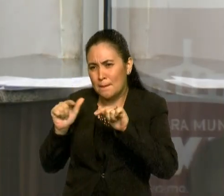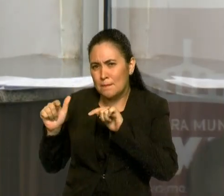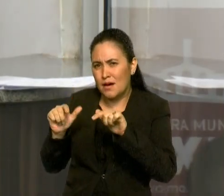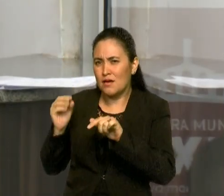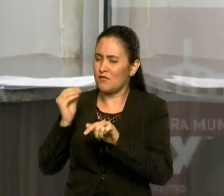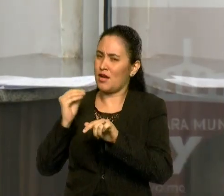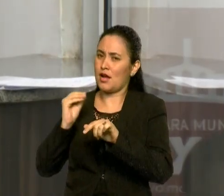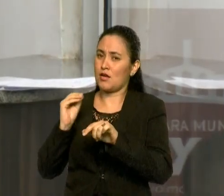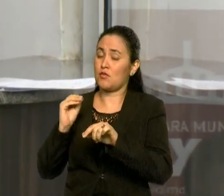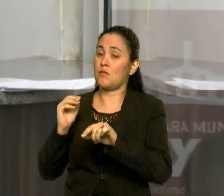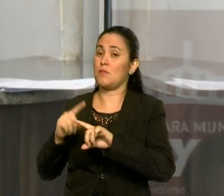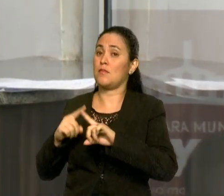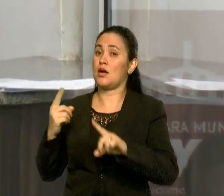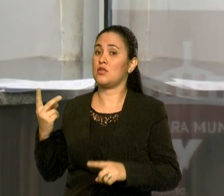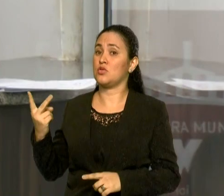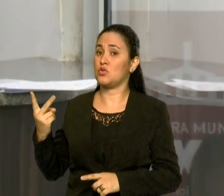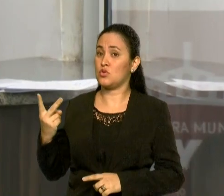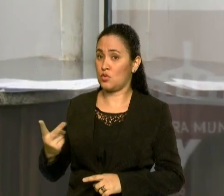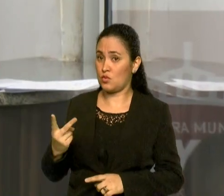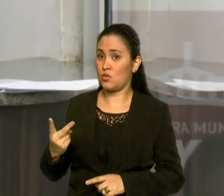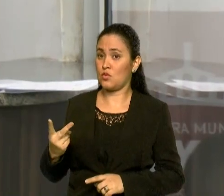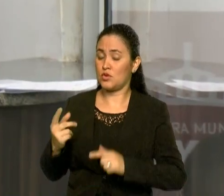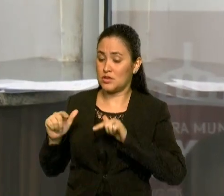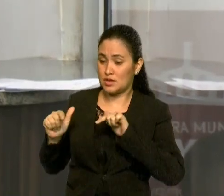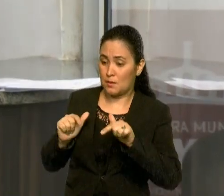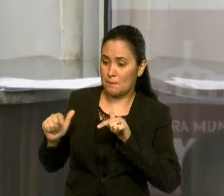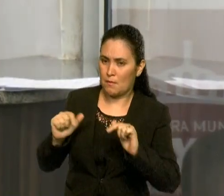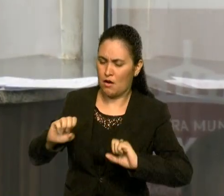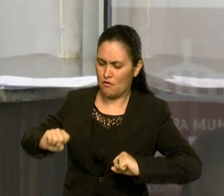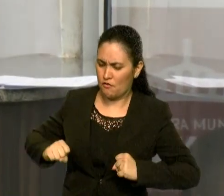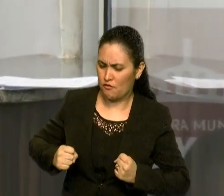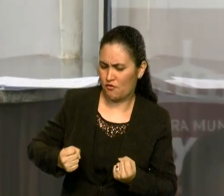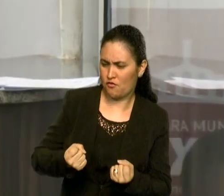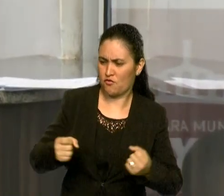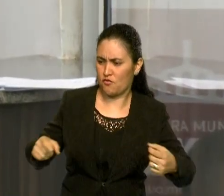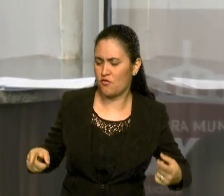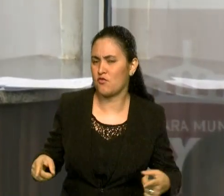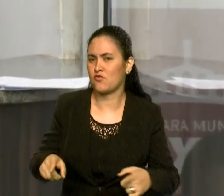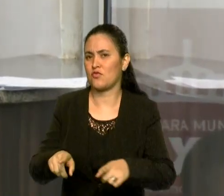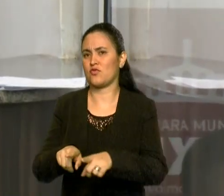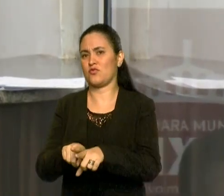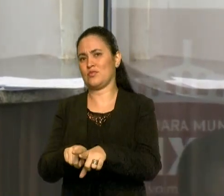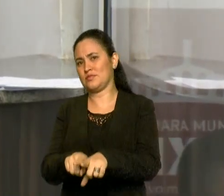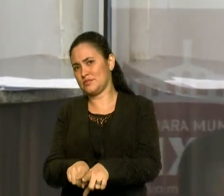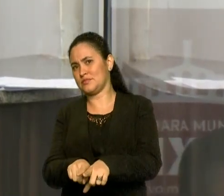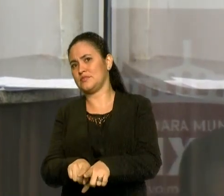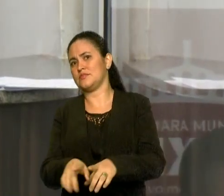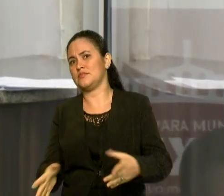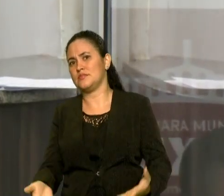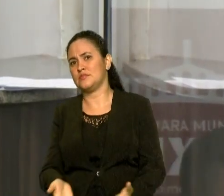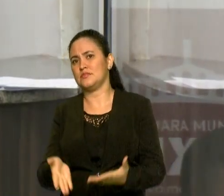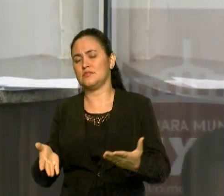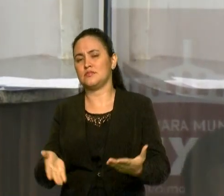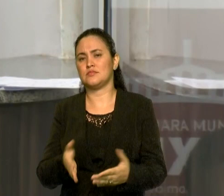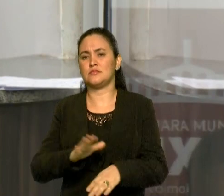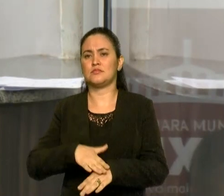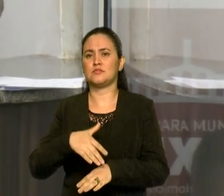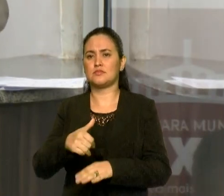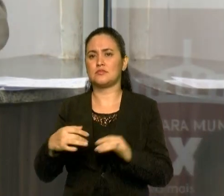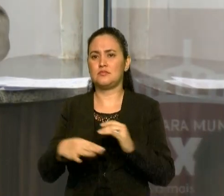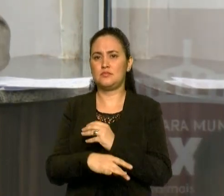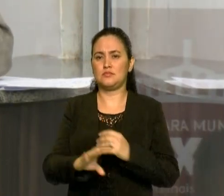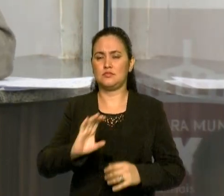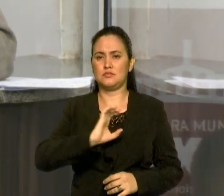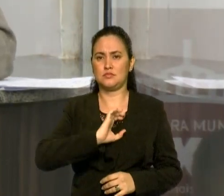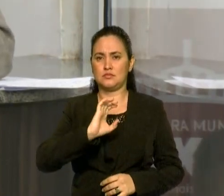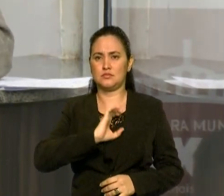mesmo objetivo, com o mesmo intuito, trazer benefícios, não só para a nossa cidade de Caxias, mas para toda a